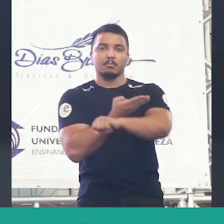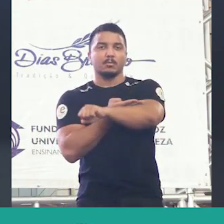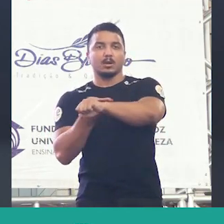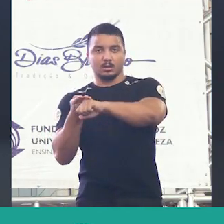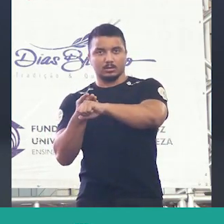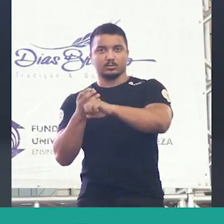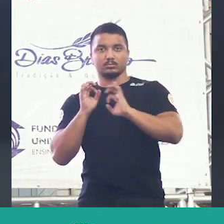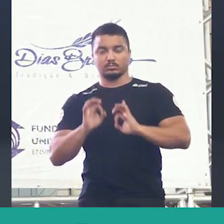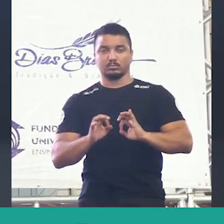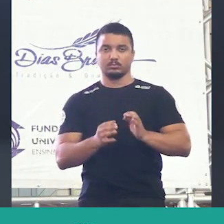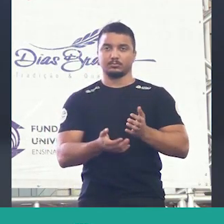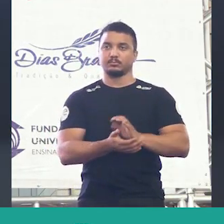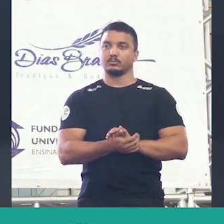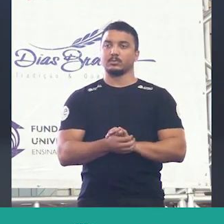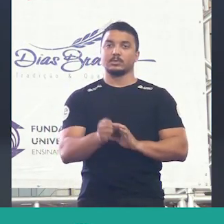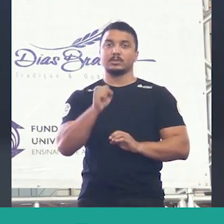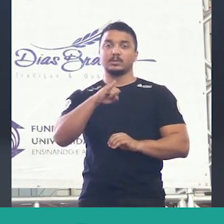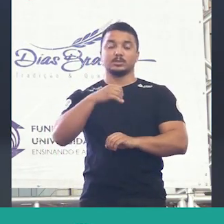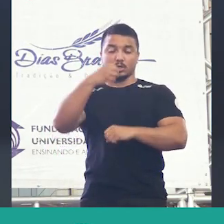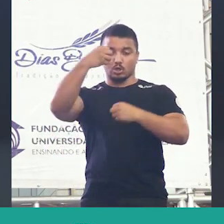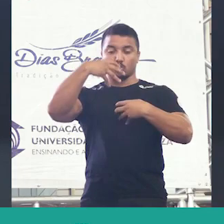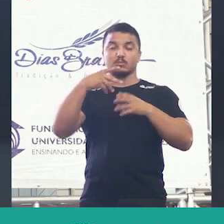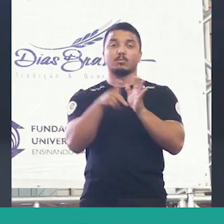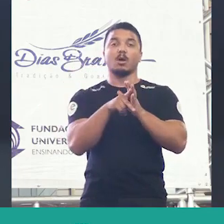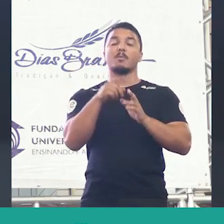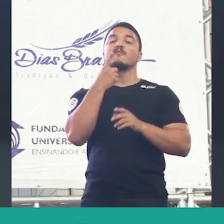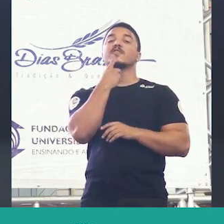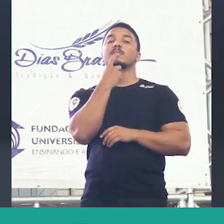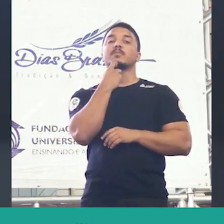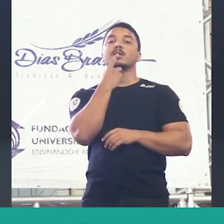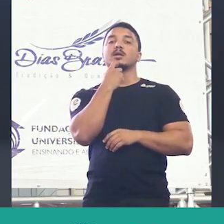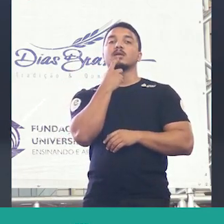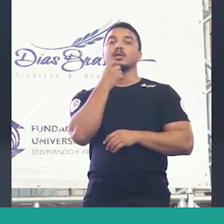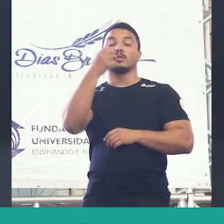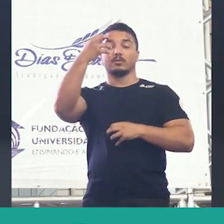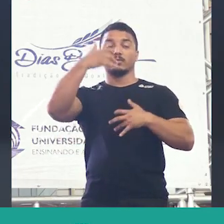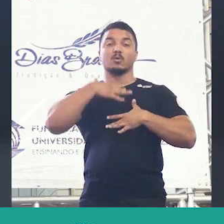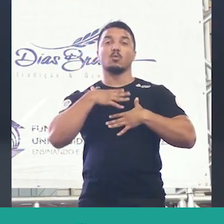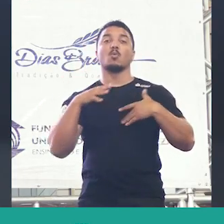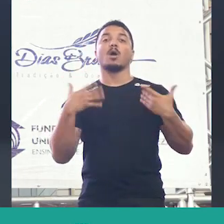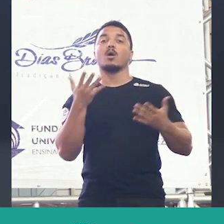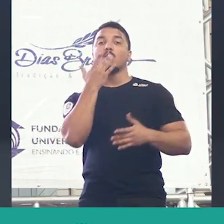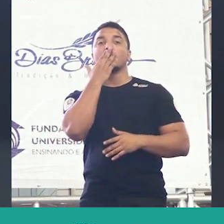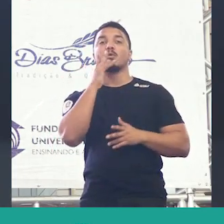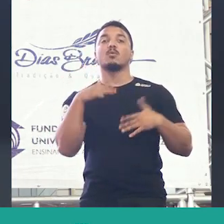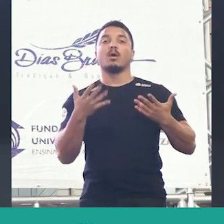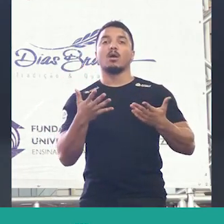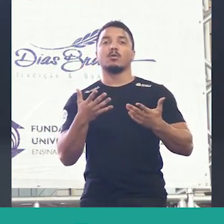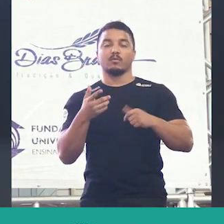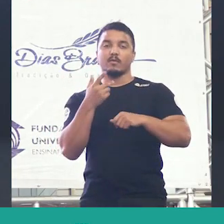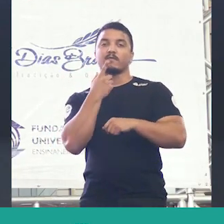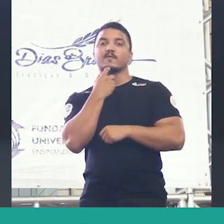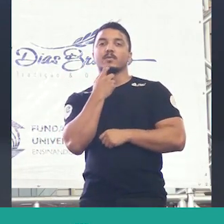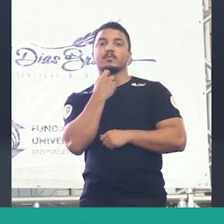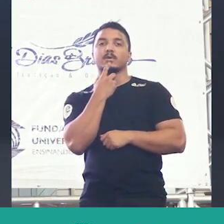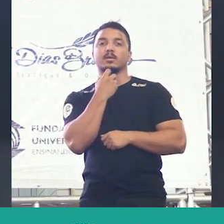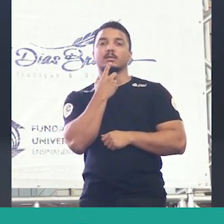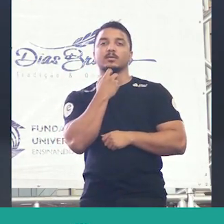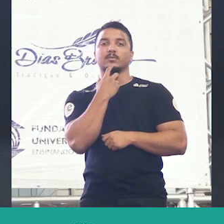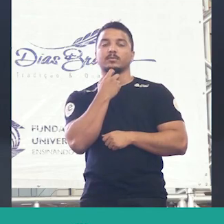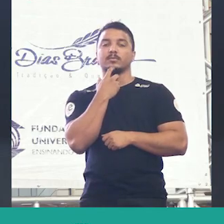minha blusa? Branca. Se incidir luz vermelha, vai refletir o quê? Vermelho. Você vai